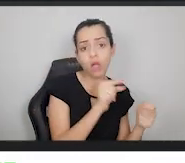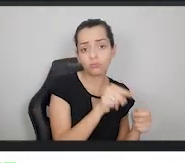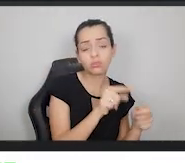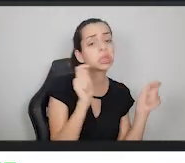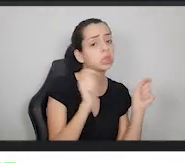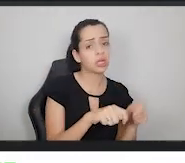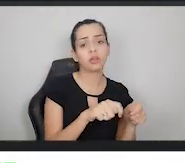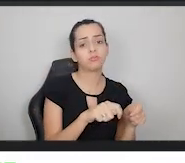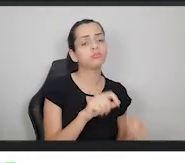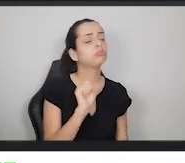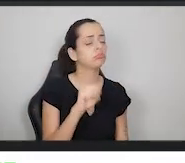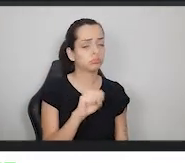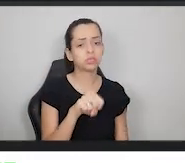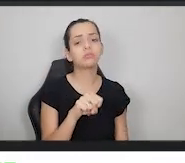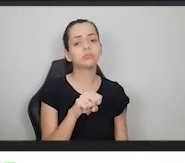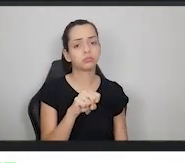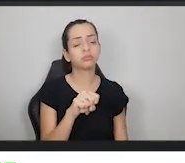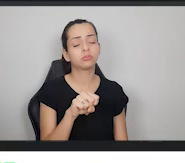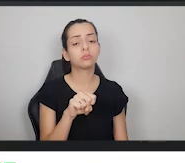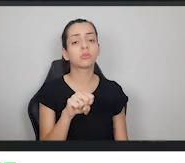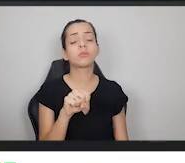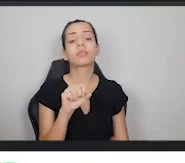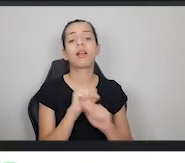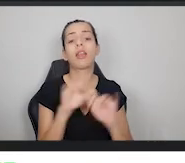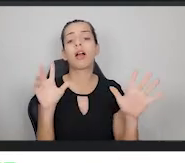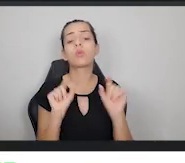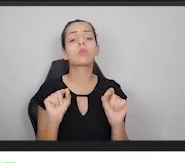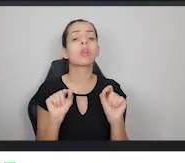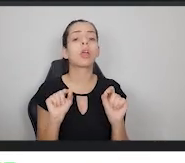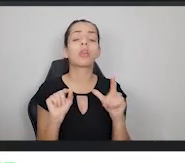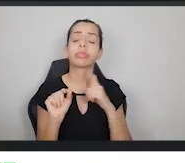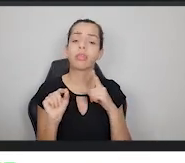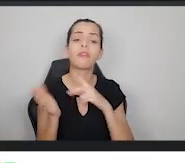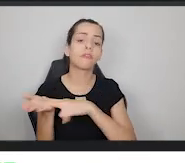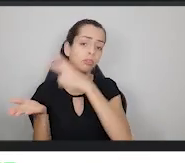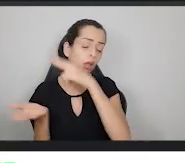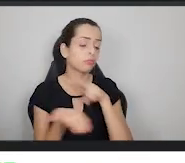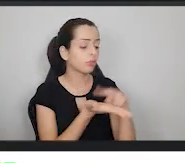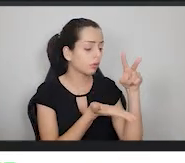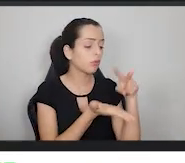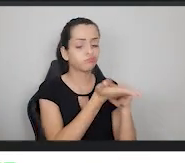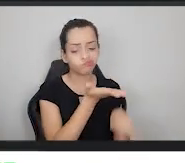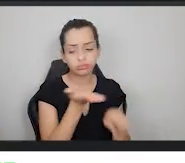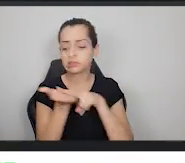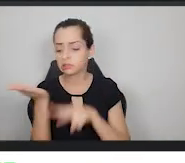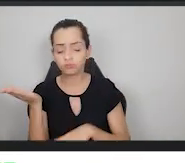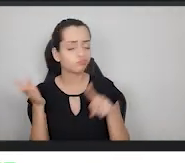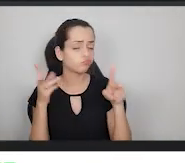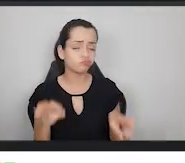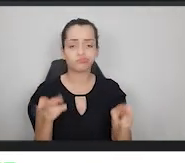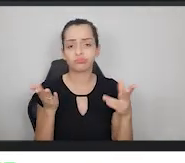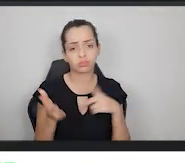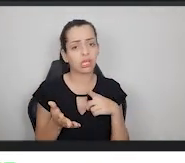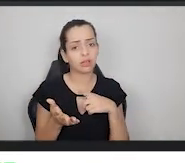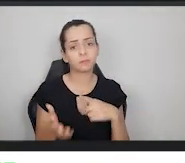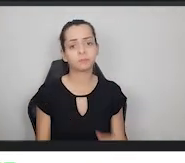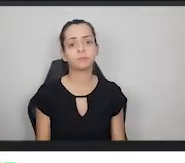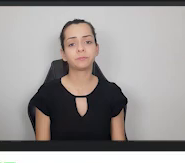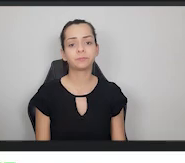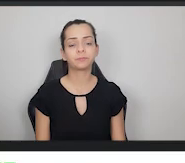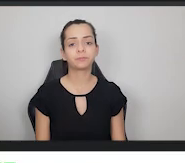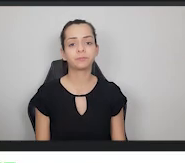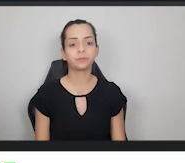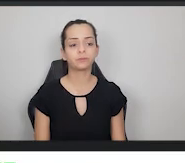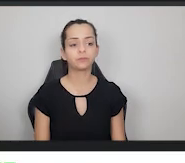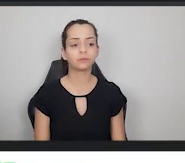Comparando a hidrelétrica com outras fontes, você consegue um volume maior, tem vantagens e desvantagens, você consegue um volume maior